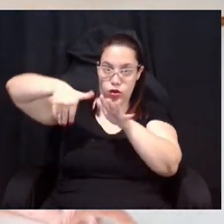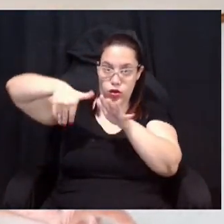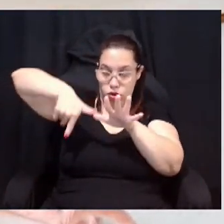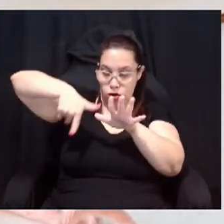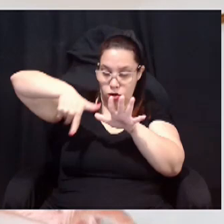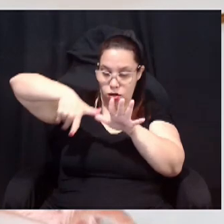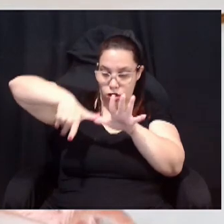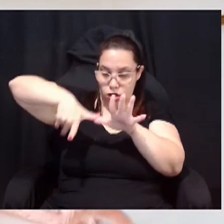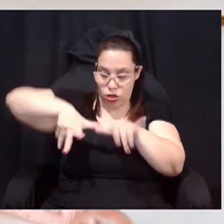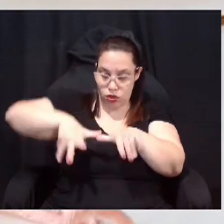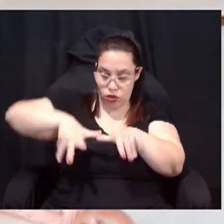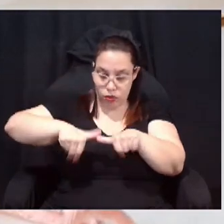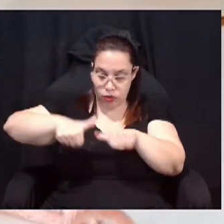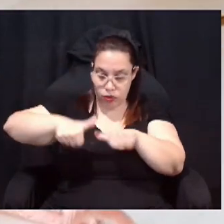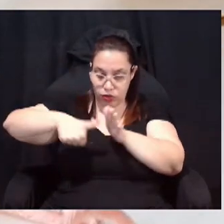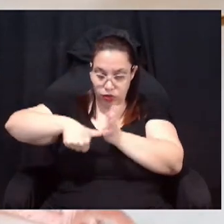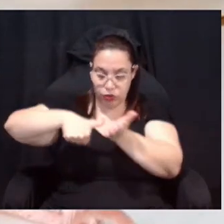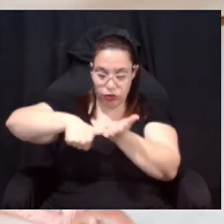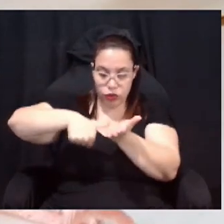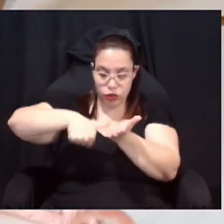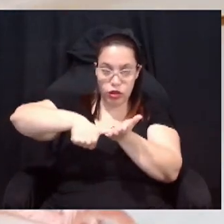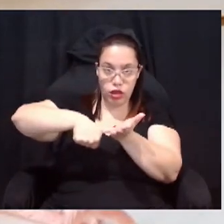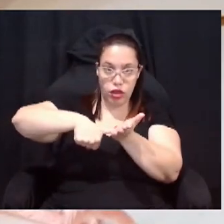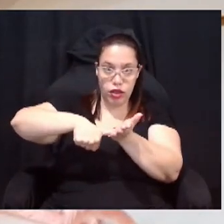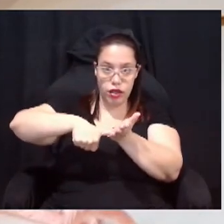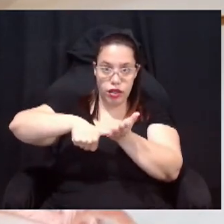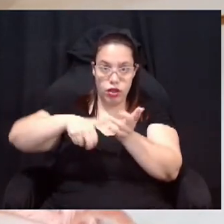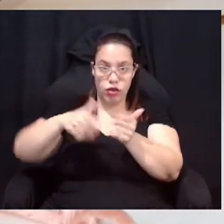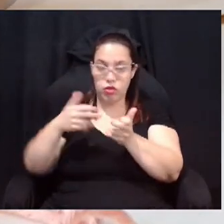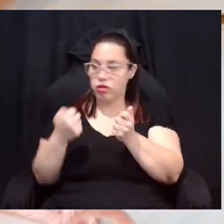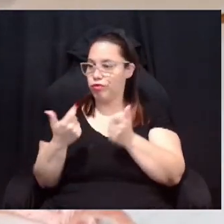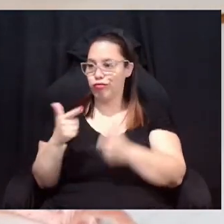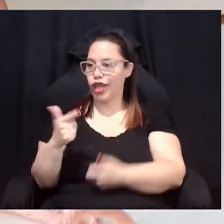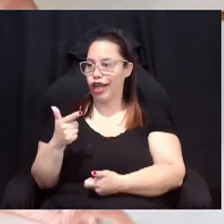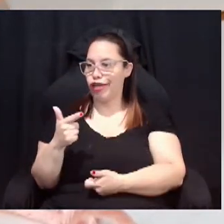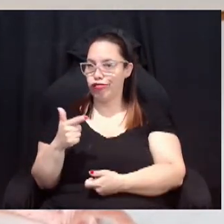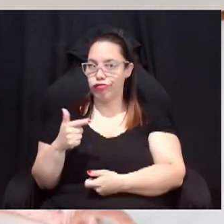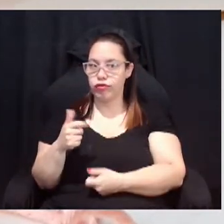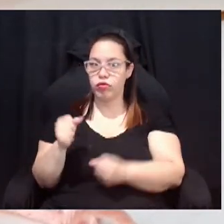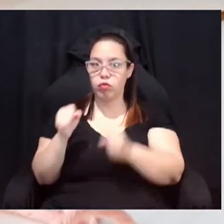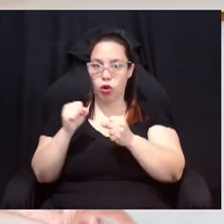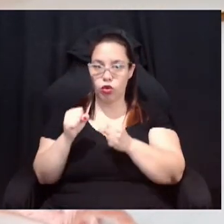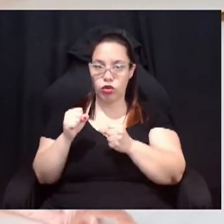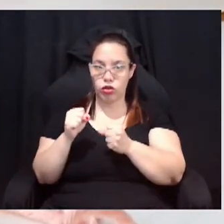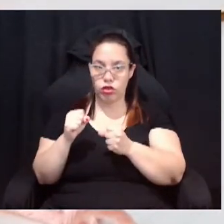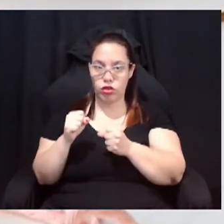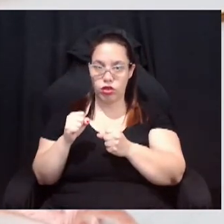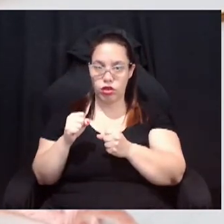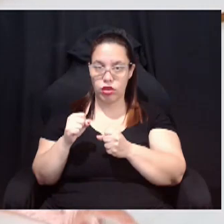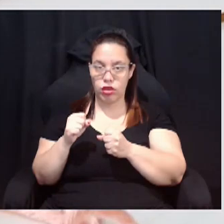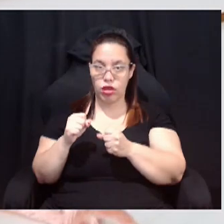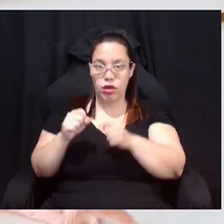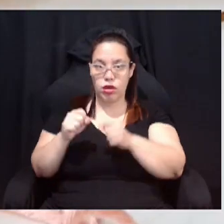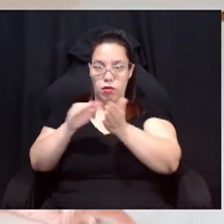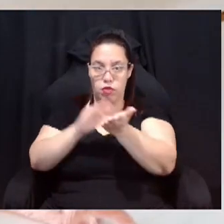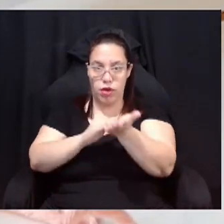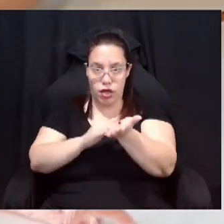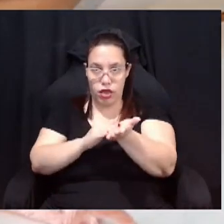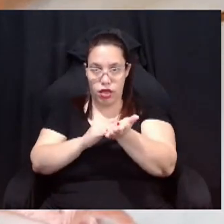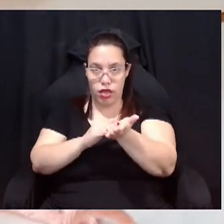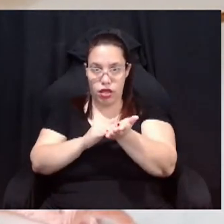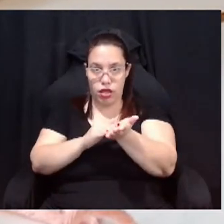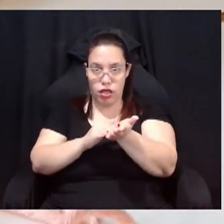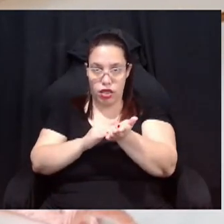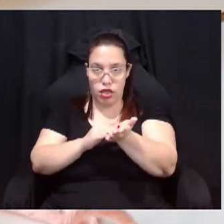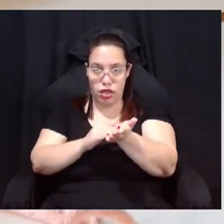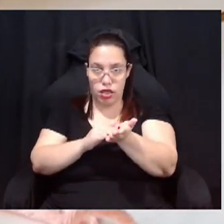tá? Não tem essa destreza nas mãos. Você pode de alguma forma prender essas perninhas aqui, seja